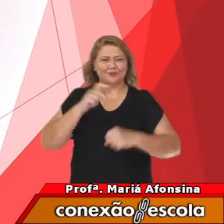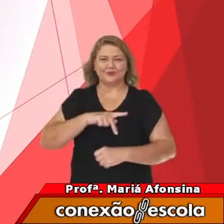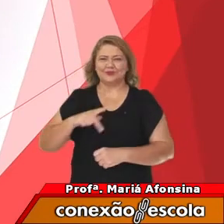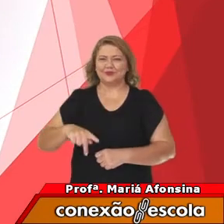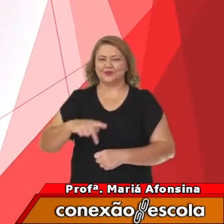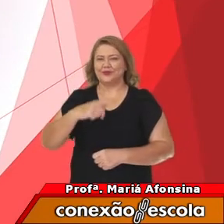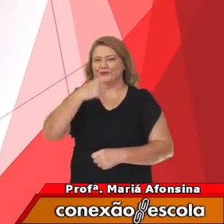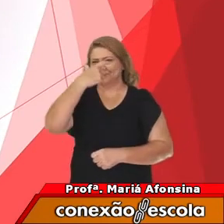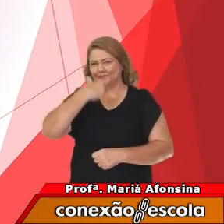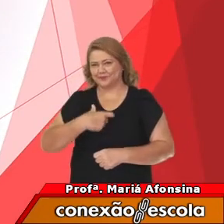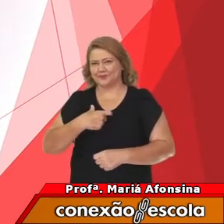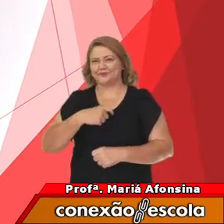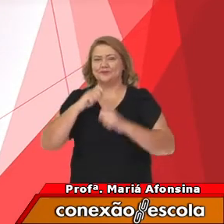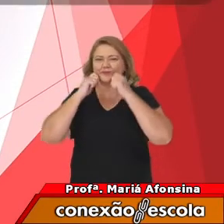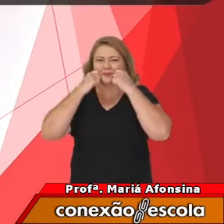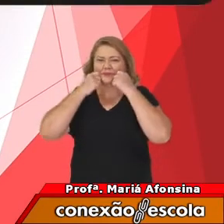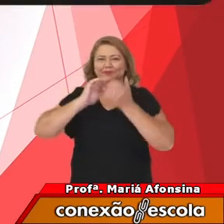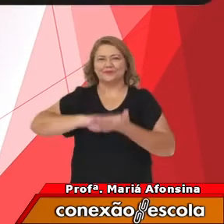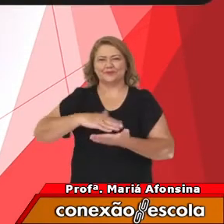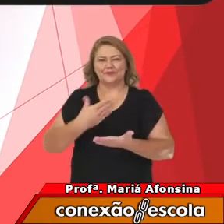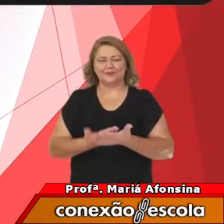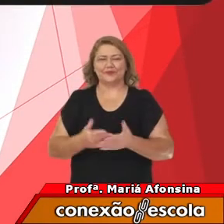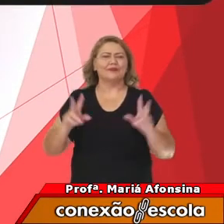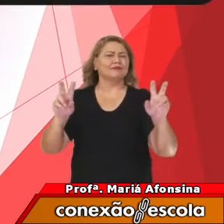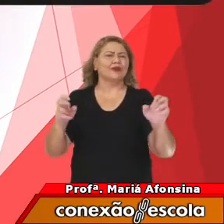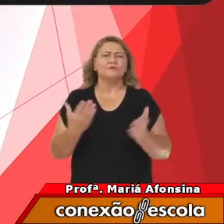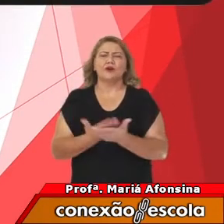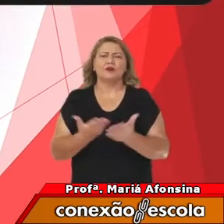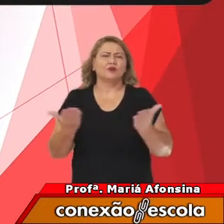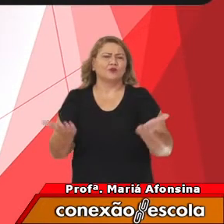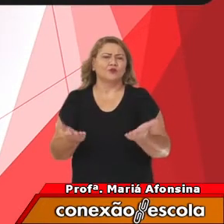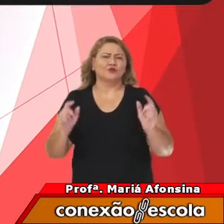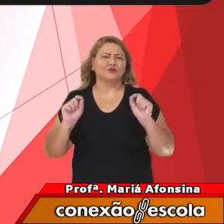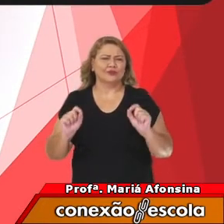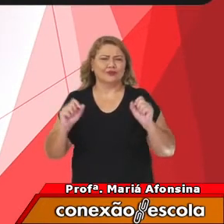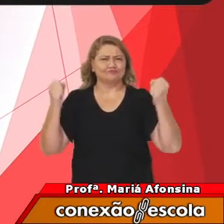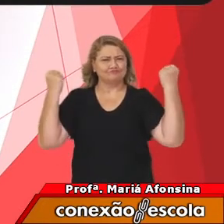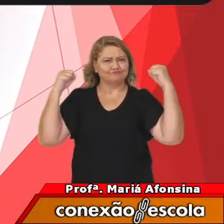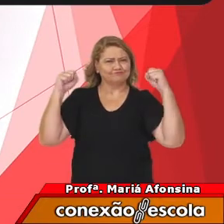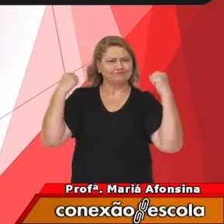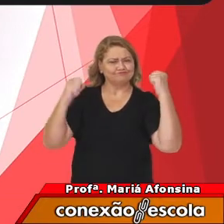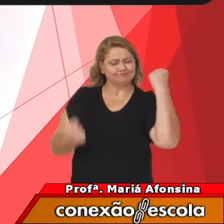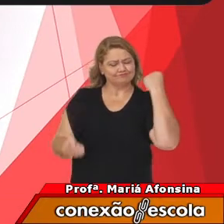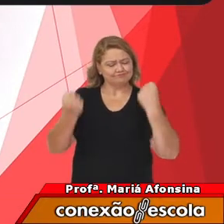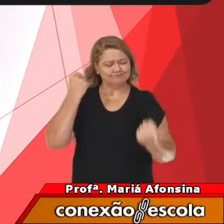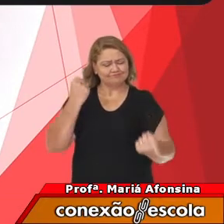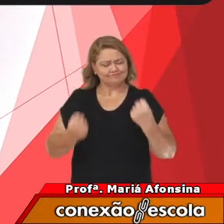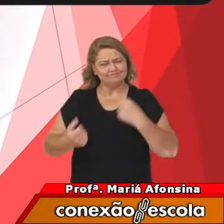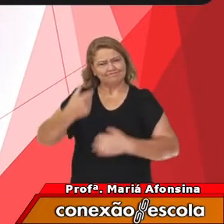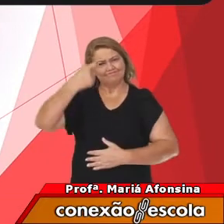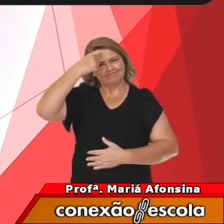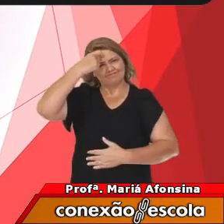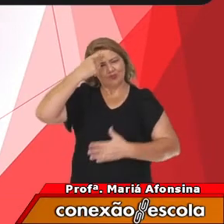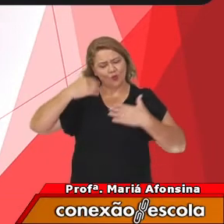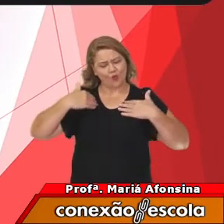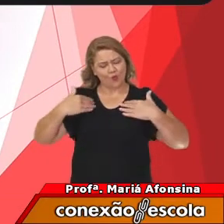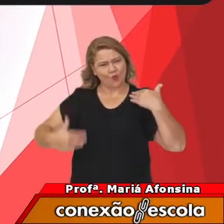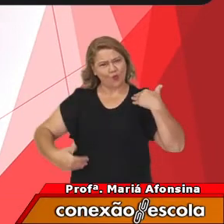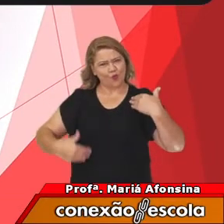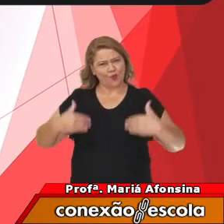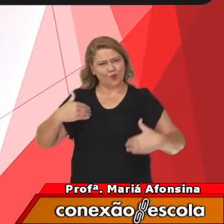intérprete e o tema da nossa aula de hoje é ginástica de conscientização corporal tá